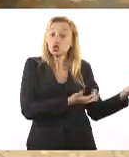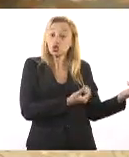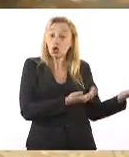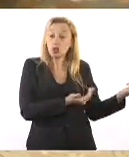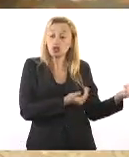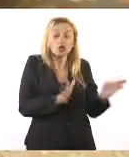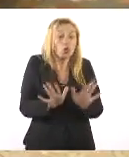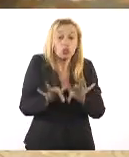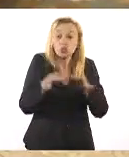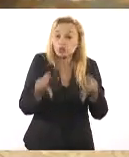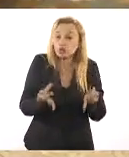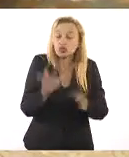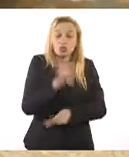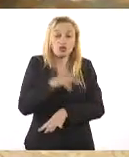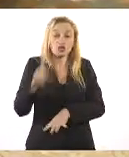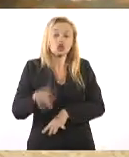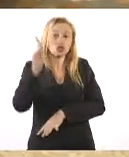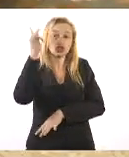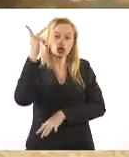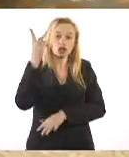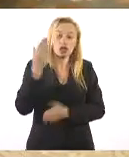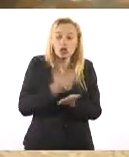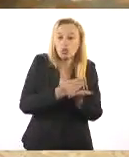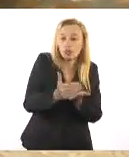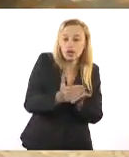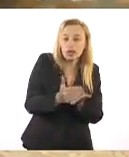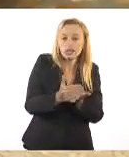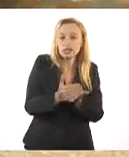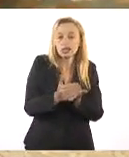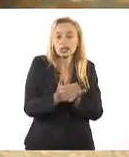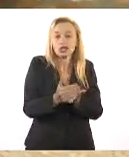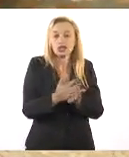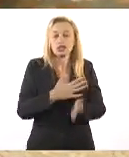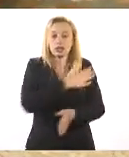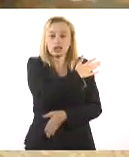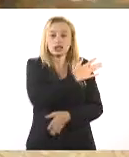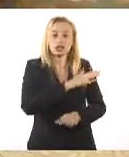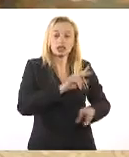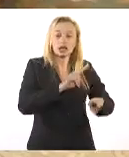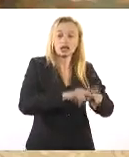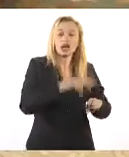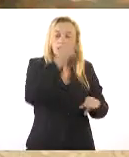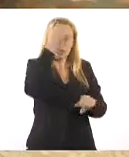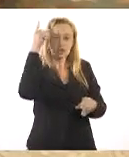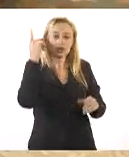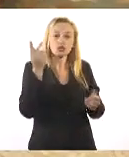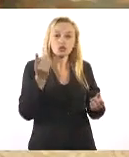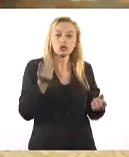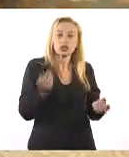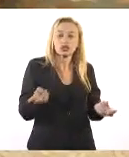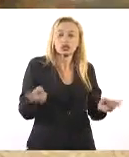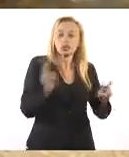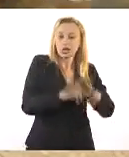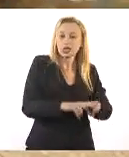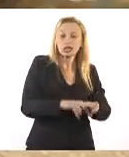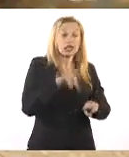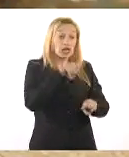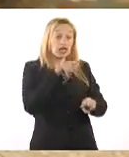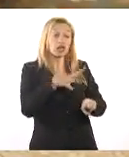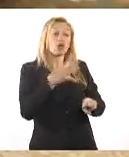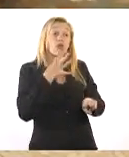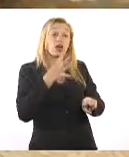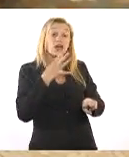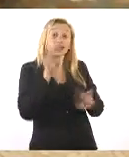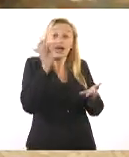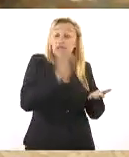que começa a sua militância na cadeia com aqueles que foram restritos de liberdade e ali ele conhece a realidade